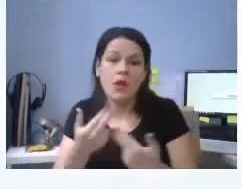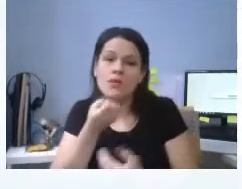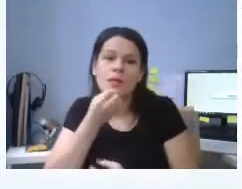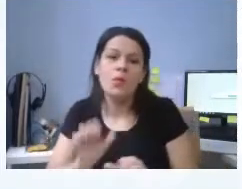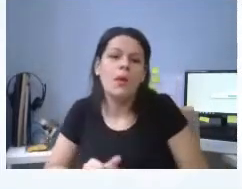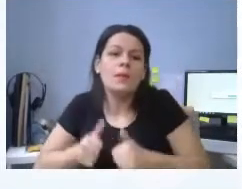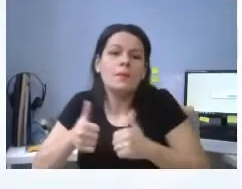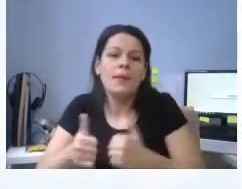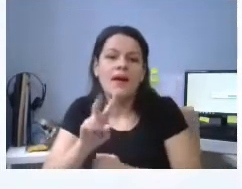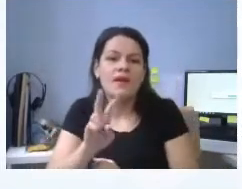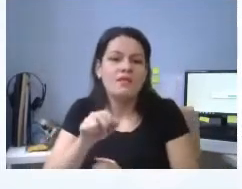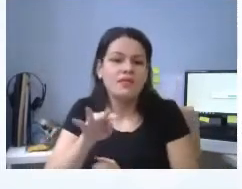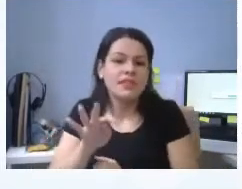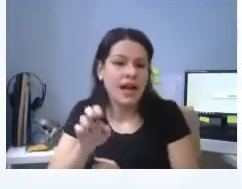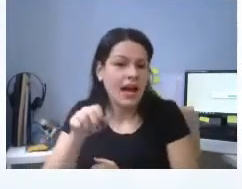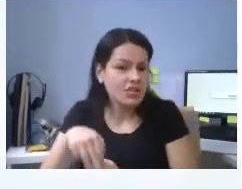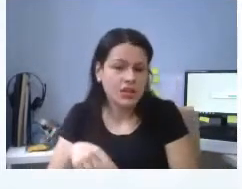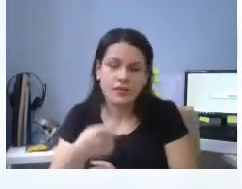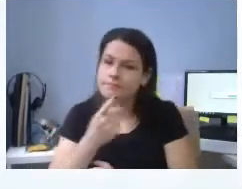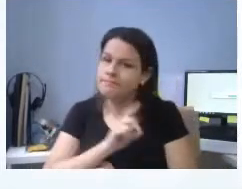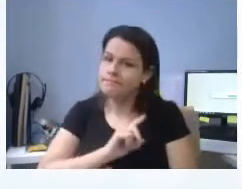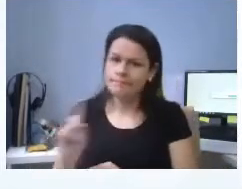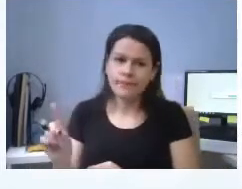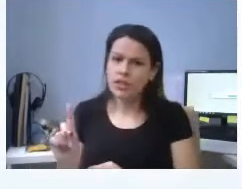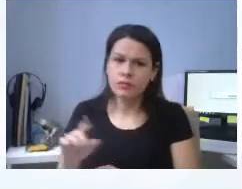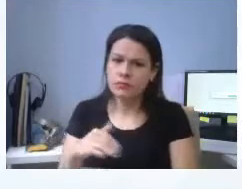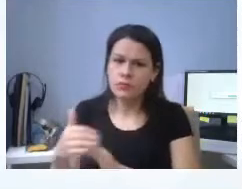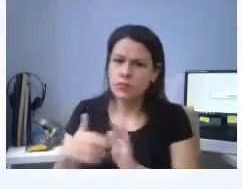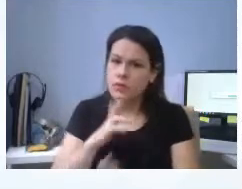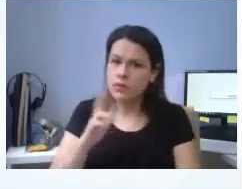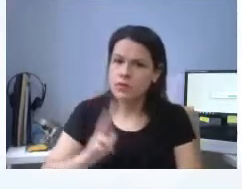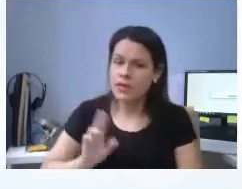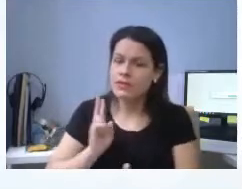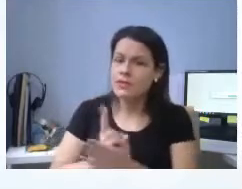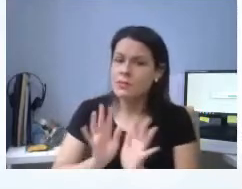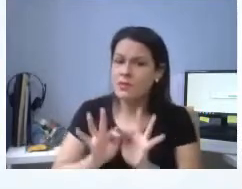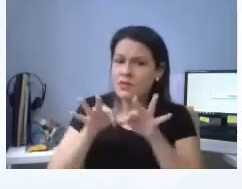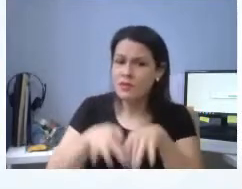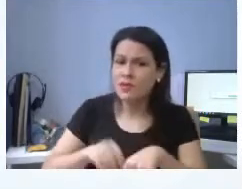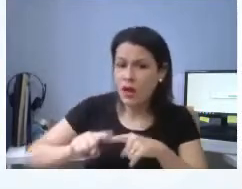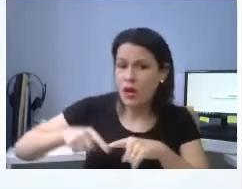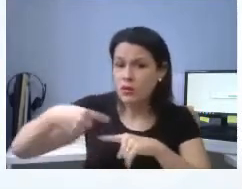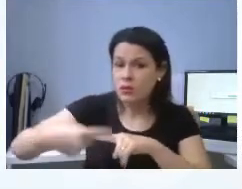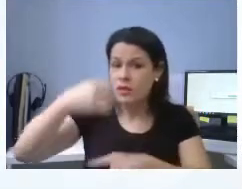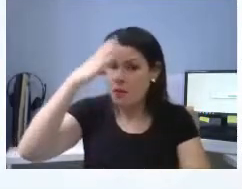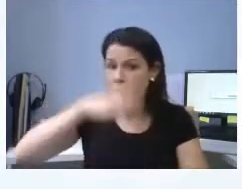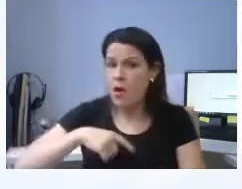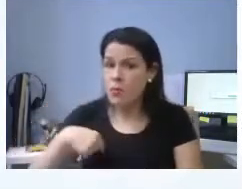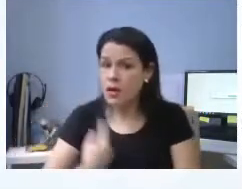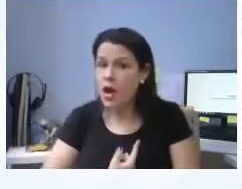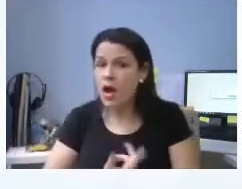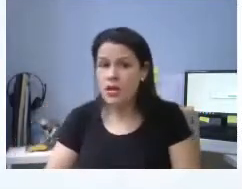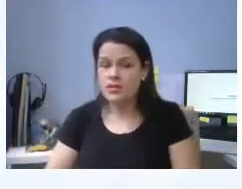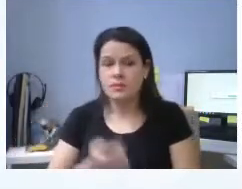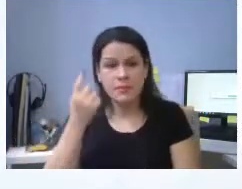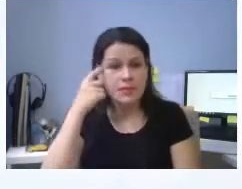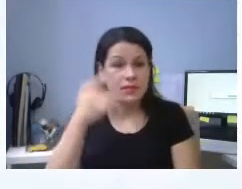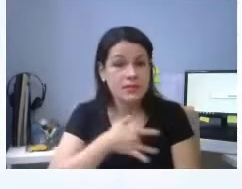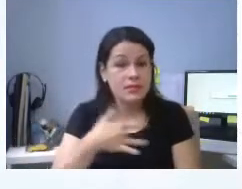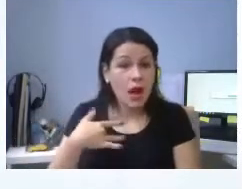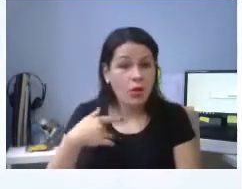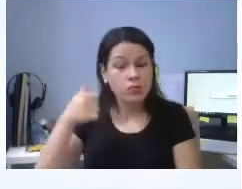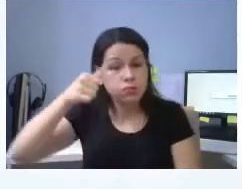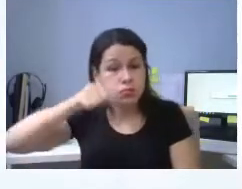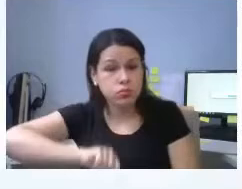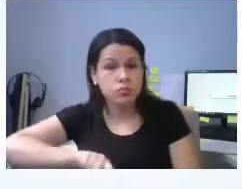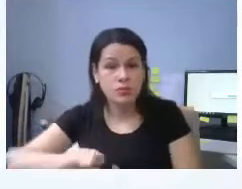ao trabalhador. Não está sendo. Os resultados serão extremamente maléficos lá na frente. Nós vamos colher disso aqui